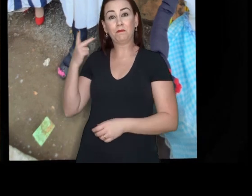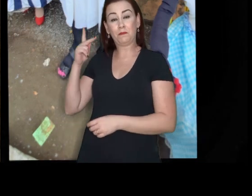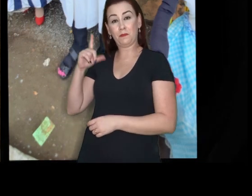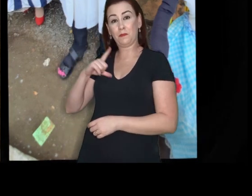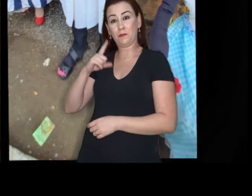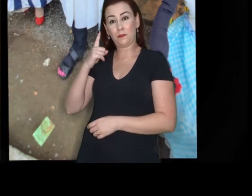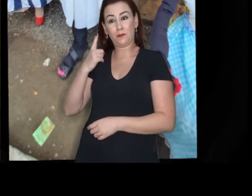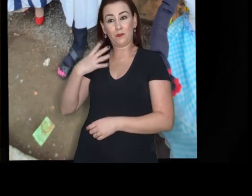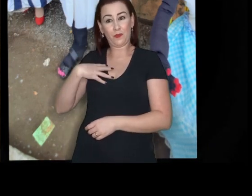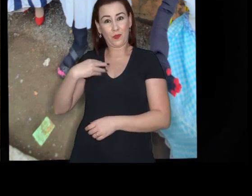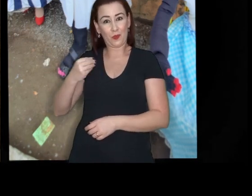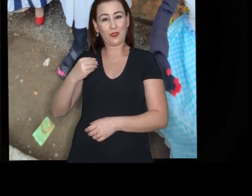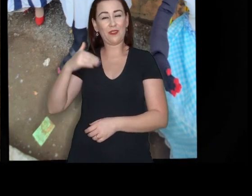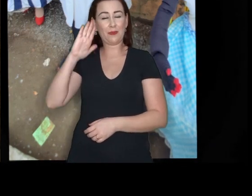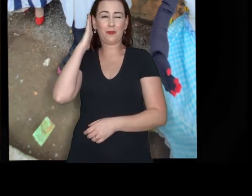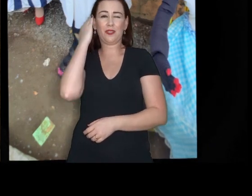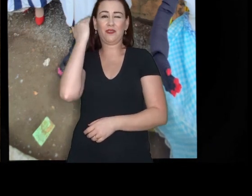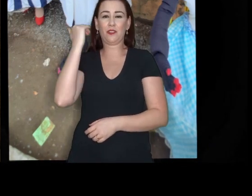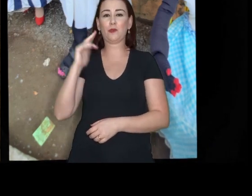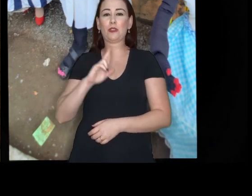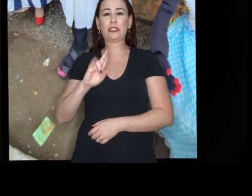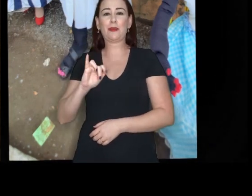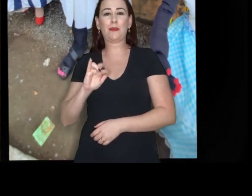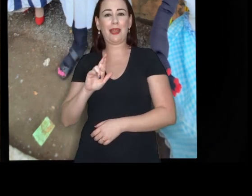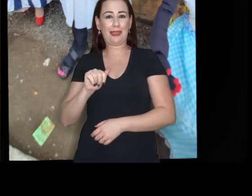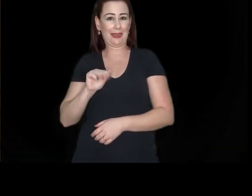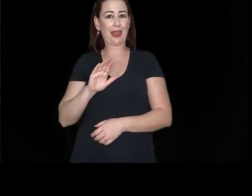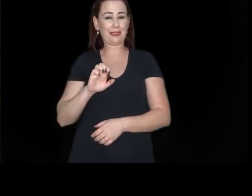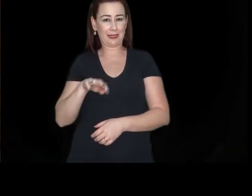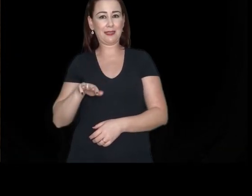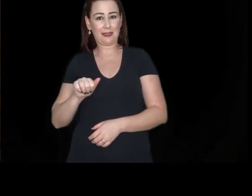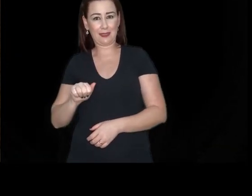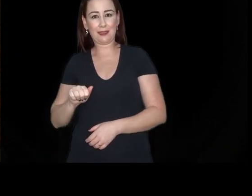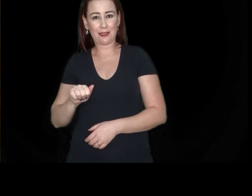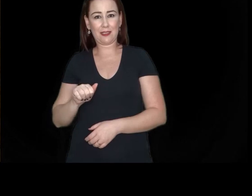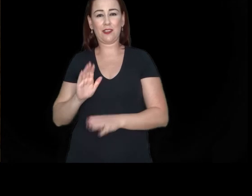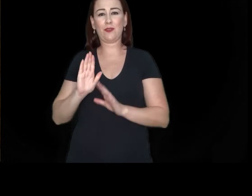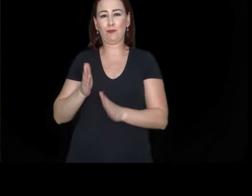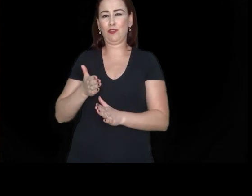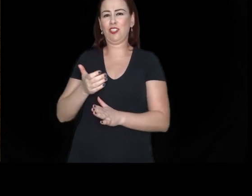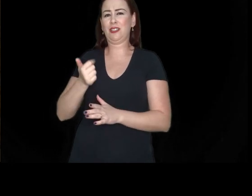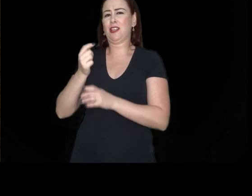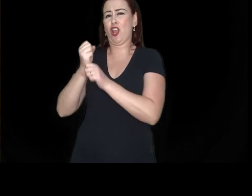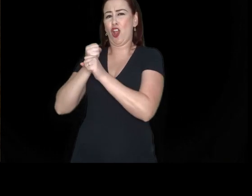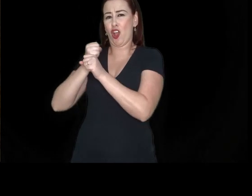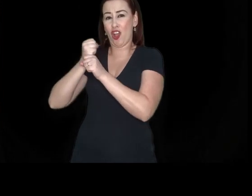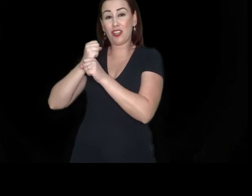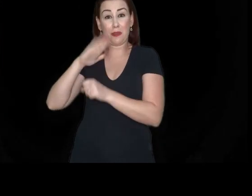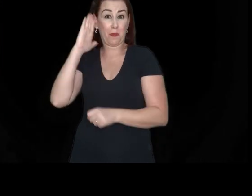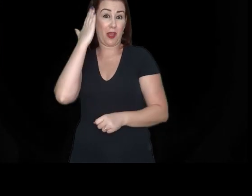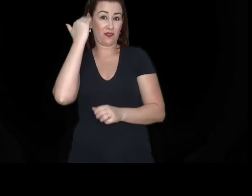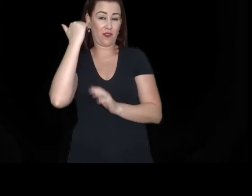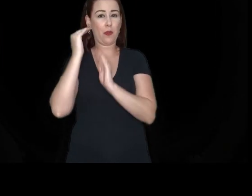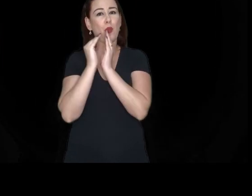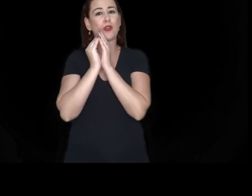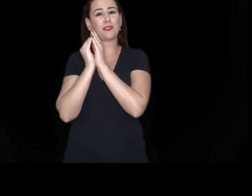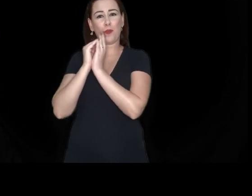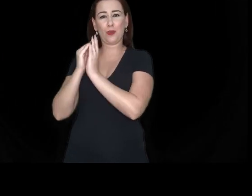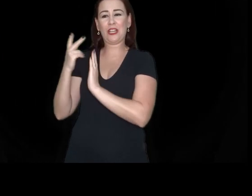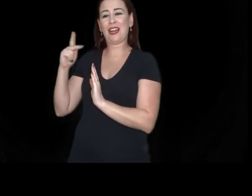Eu tenho aqui a mais famosa, Iracema. A Iracema tem 17 anos. É a boneca mais famosa